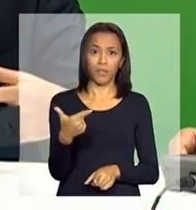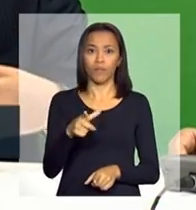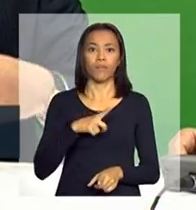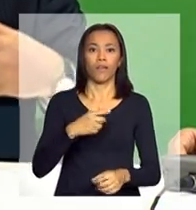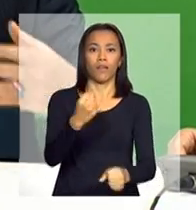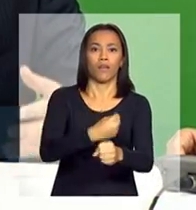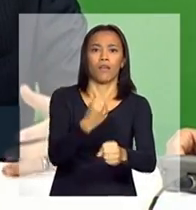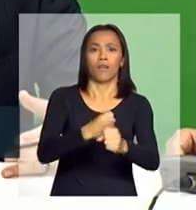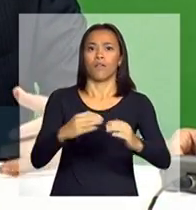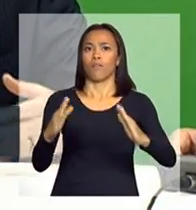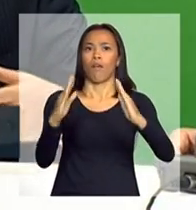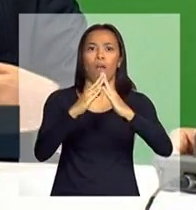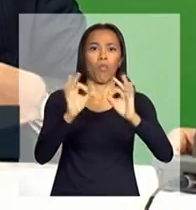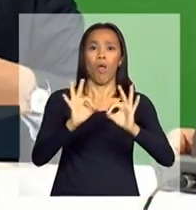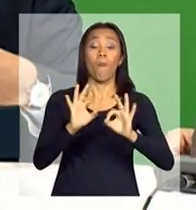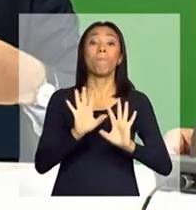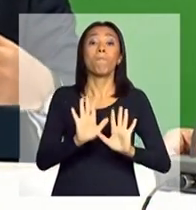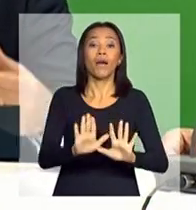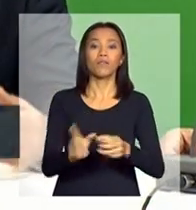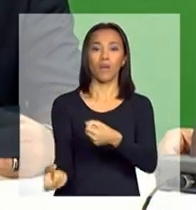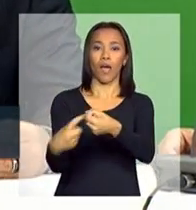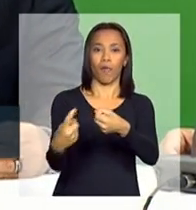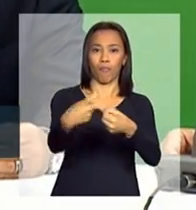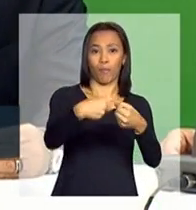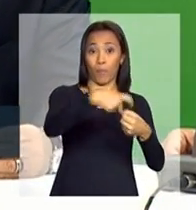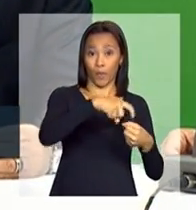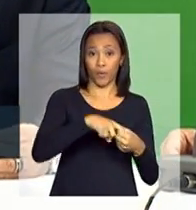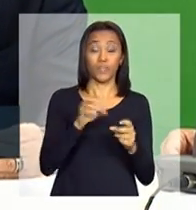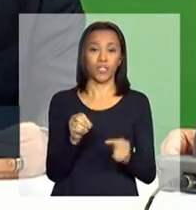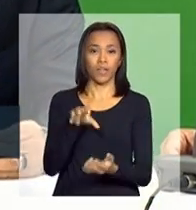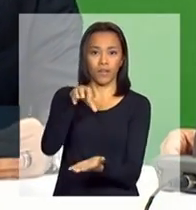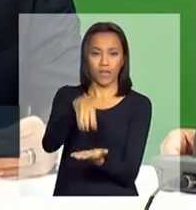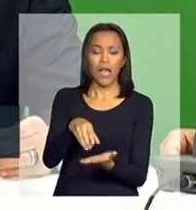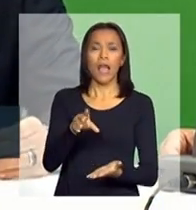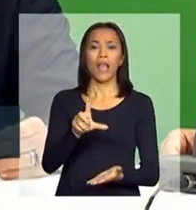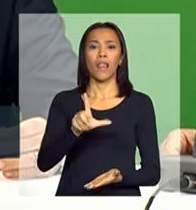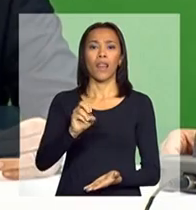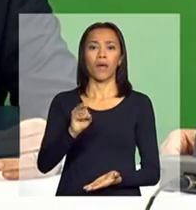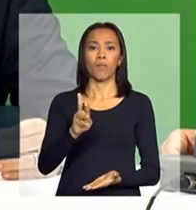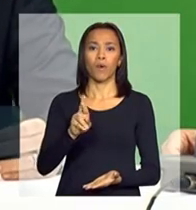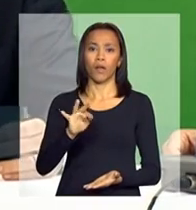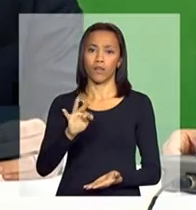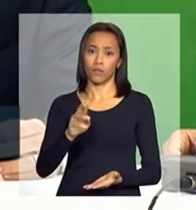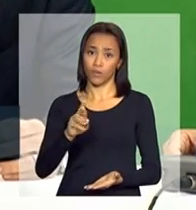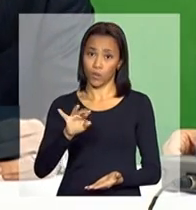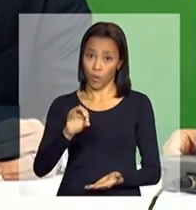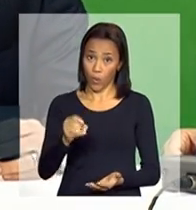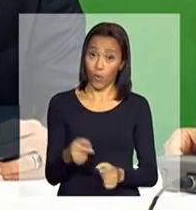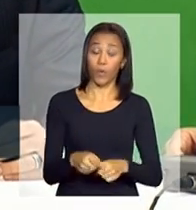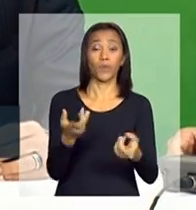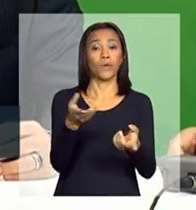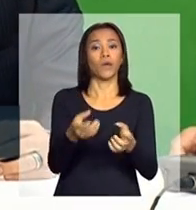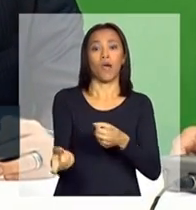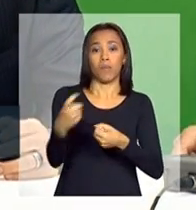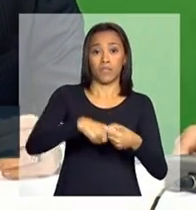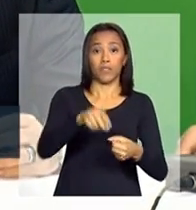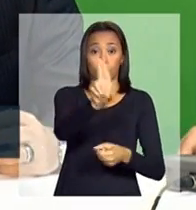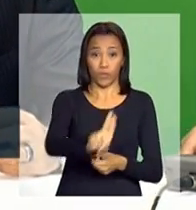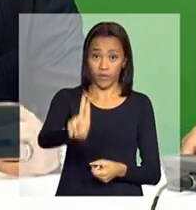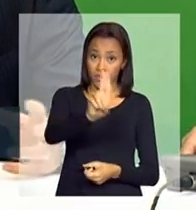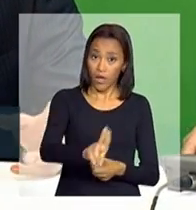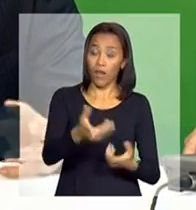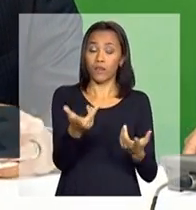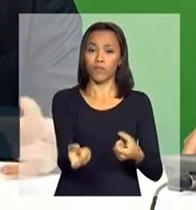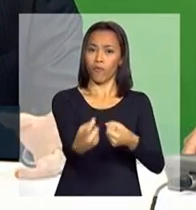Laboratórios institutos federais de pesquisa eh centros de excelência universidades então